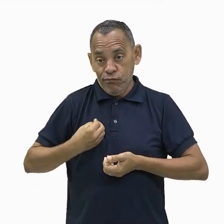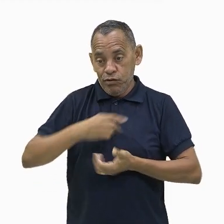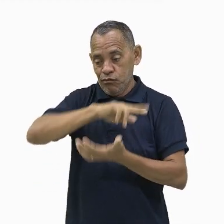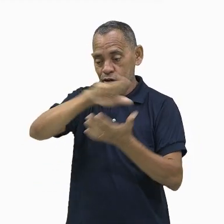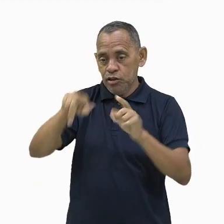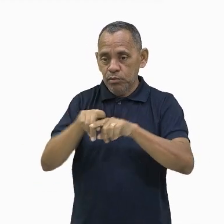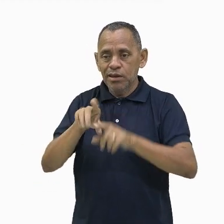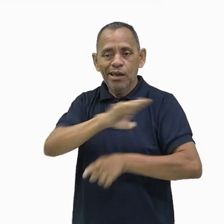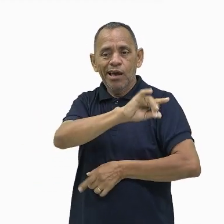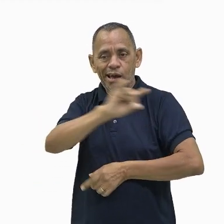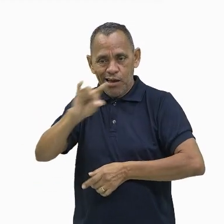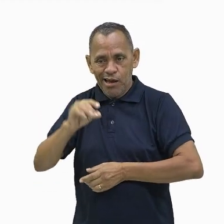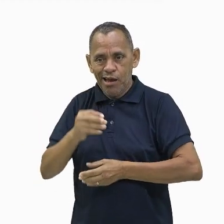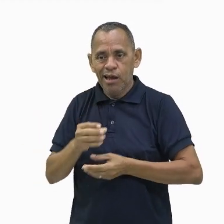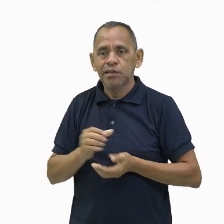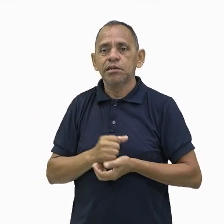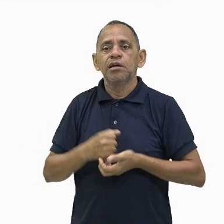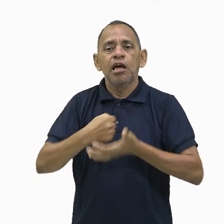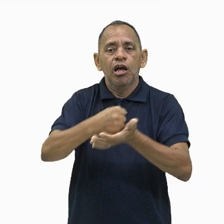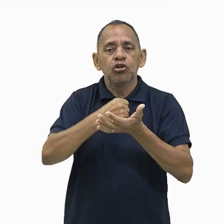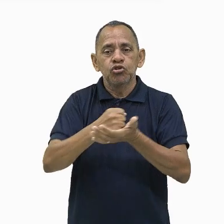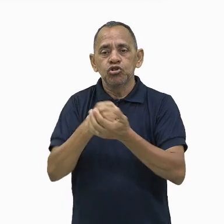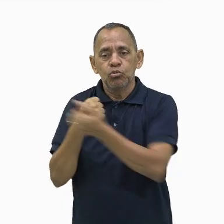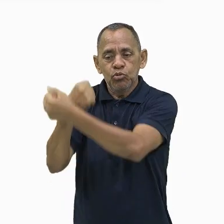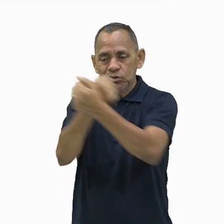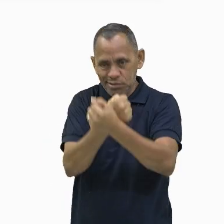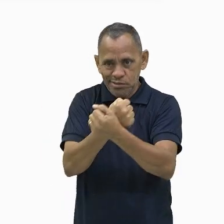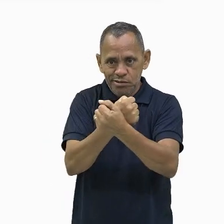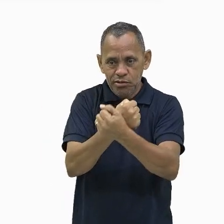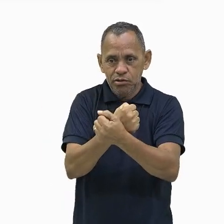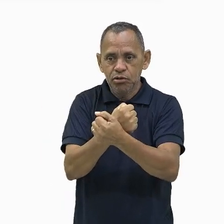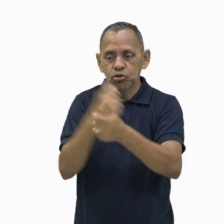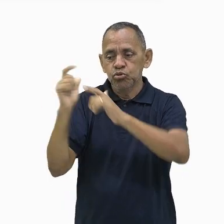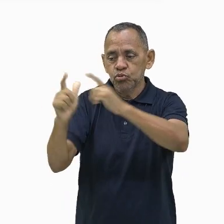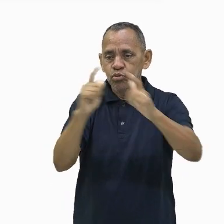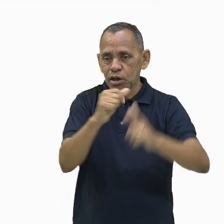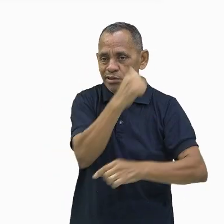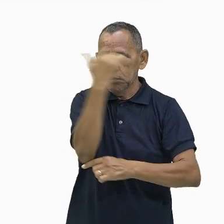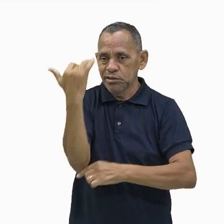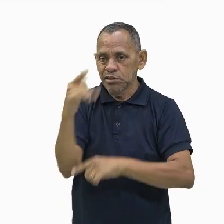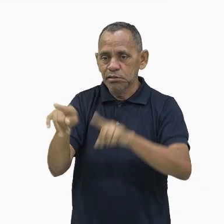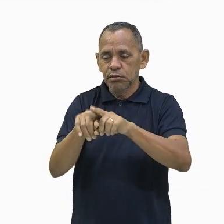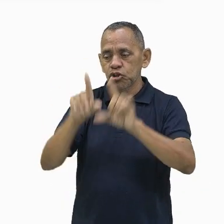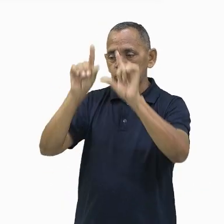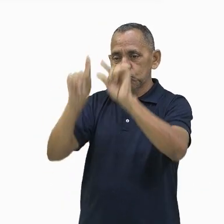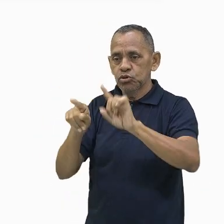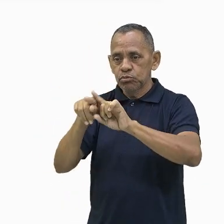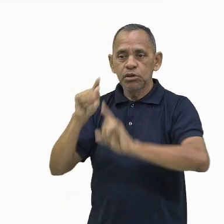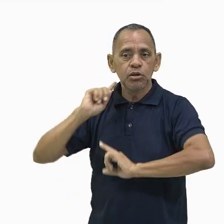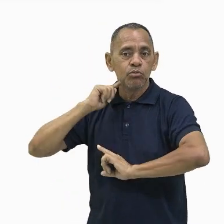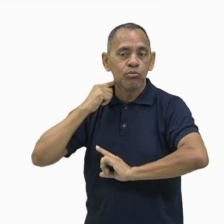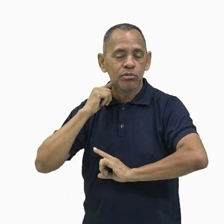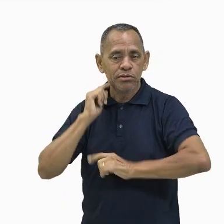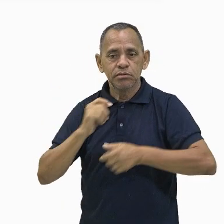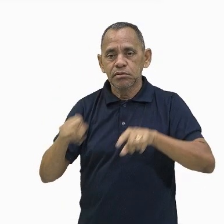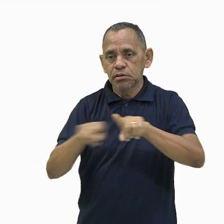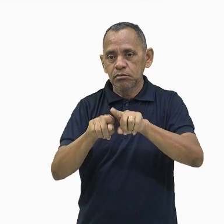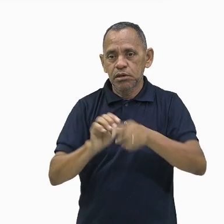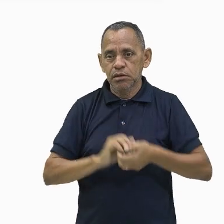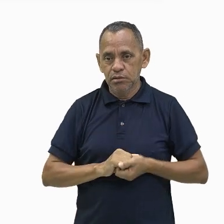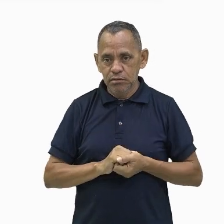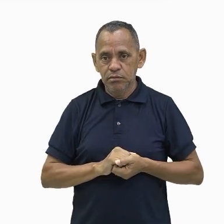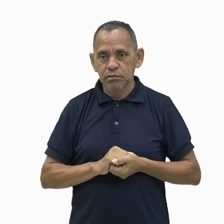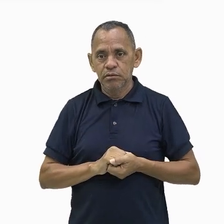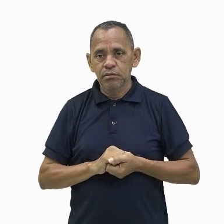um deles contribui para a proteção dos habitats naturais e a redução da poluição, ameaças diretas